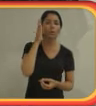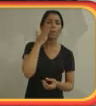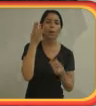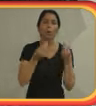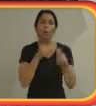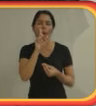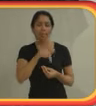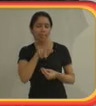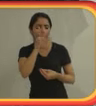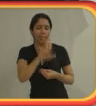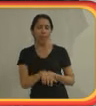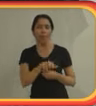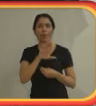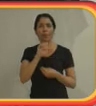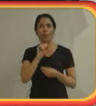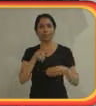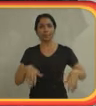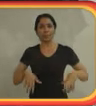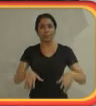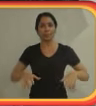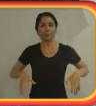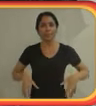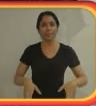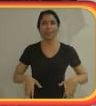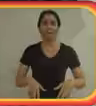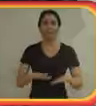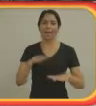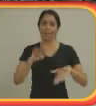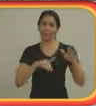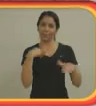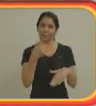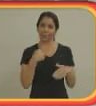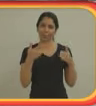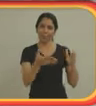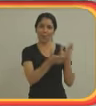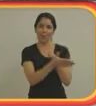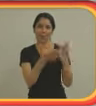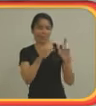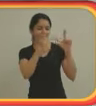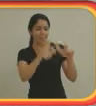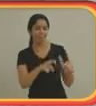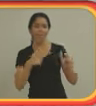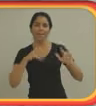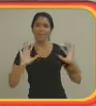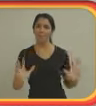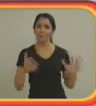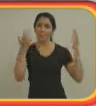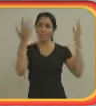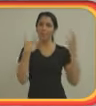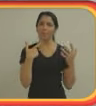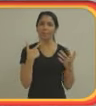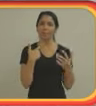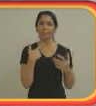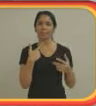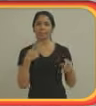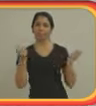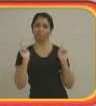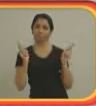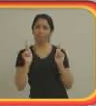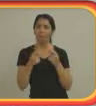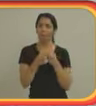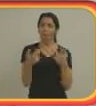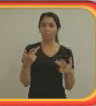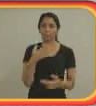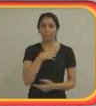curiosa querendo saber como é que é sentar no colo de um cadeirante e empurrar uma cadeira. Às vezes a gente chega nos locais, assim, numa festa, numa noitada,